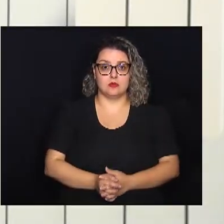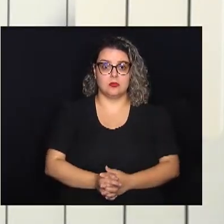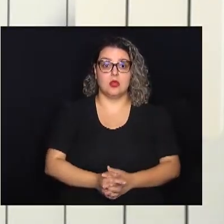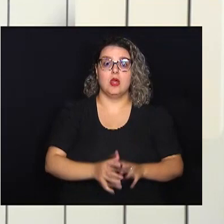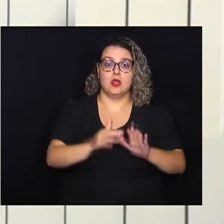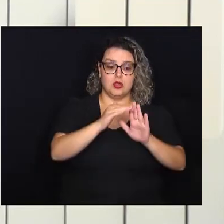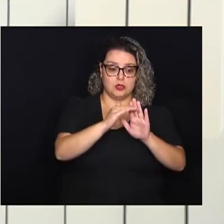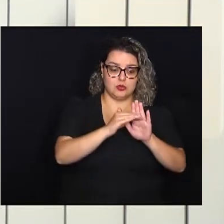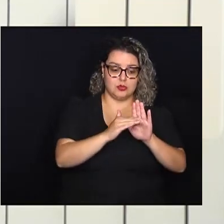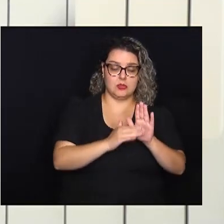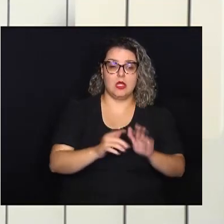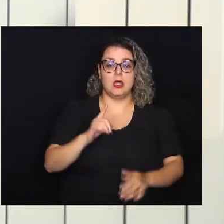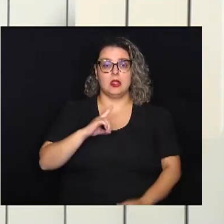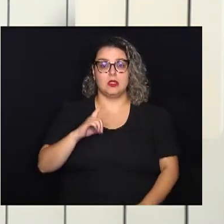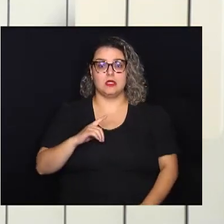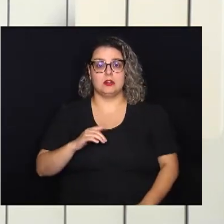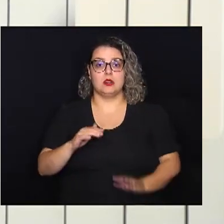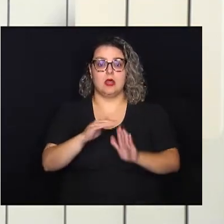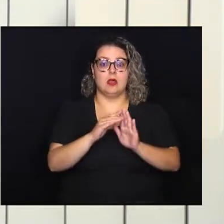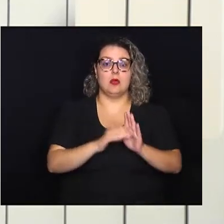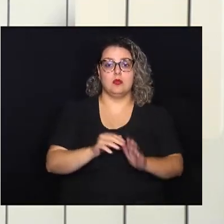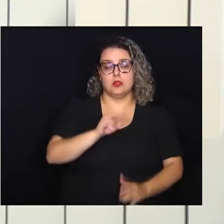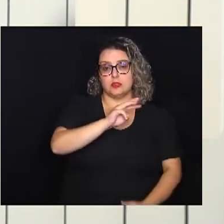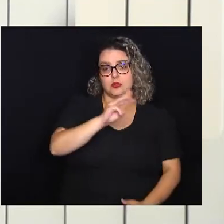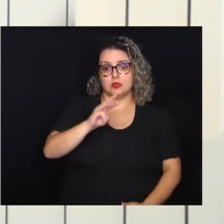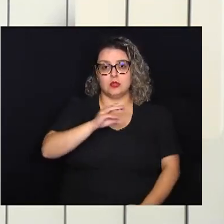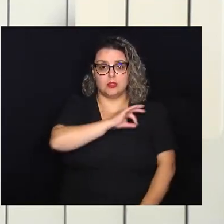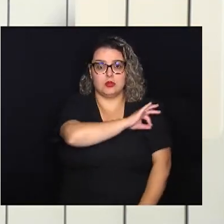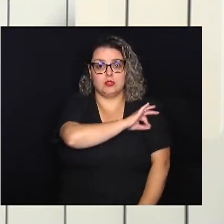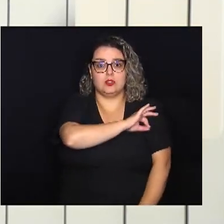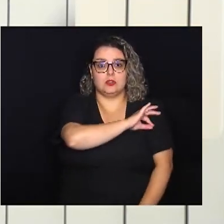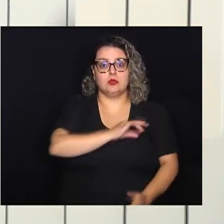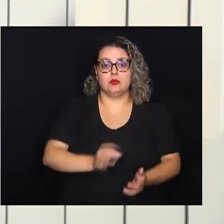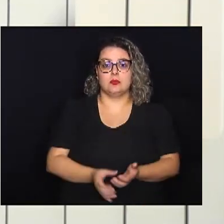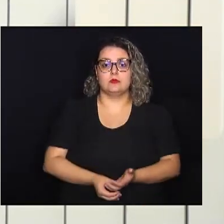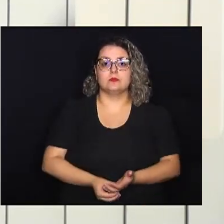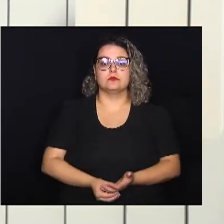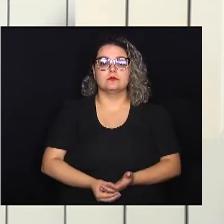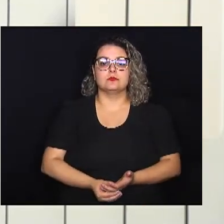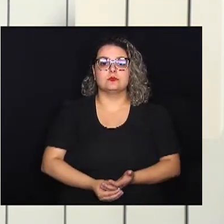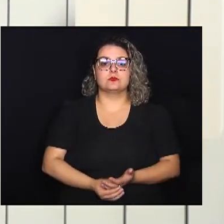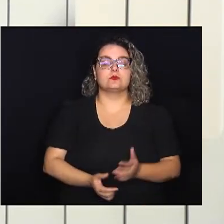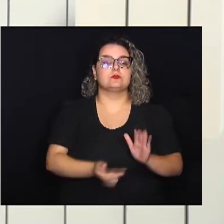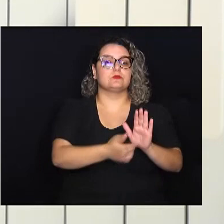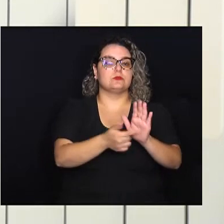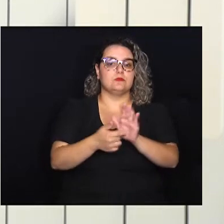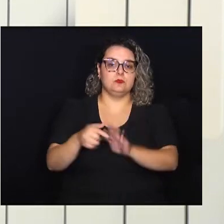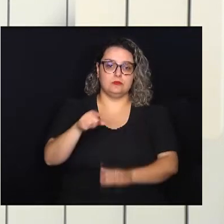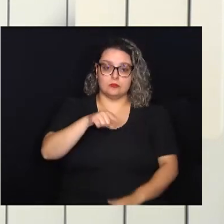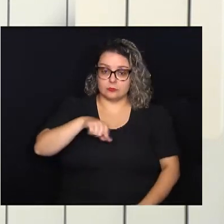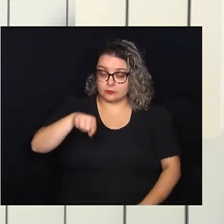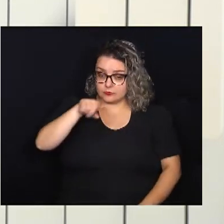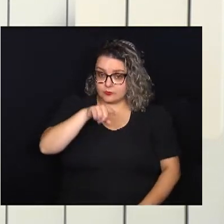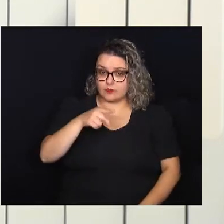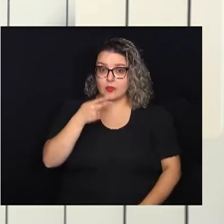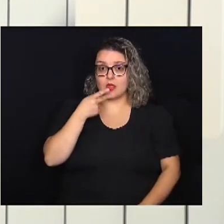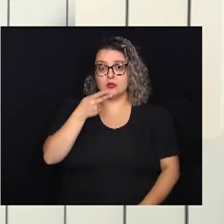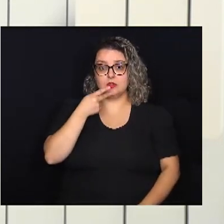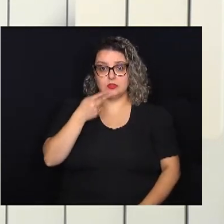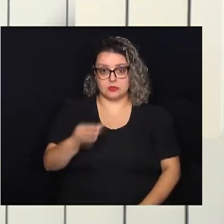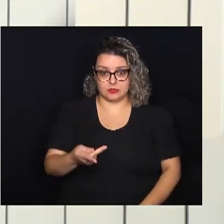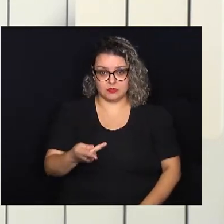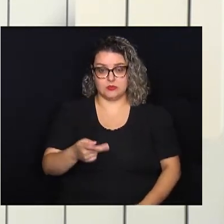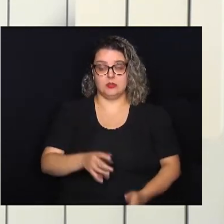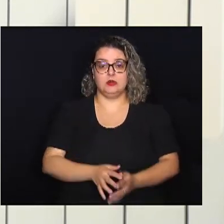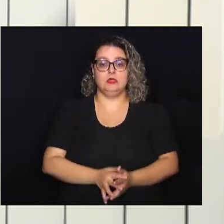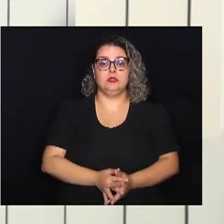que existe uma programação lá no site da prefeitura Olha que a gente vai mostrar aqui para você a gente falou aqui da questão